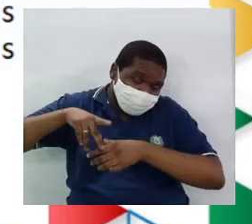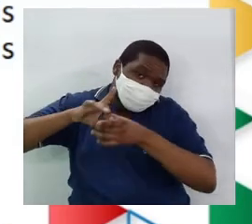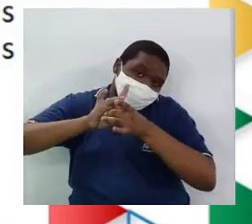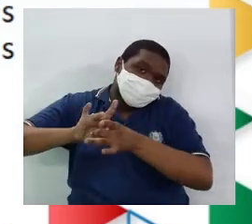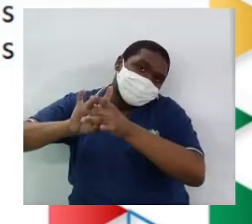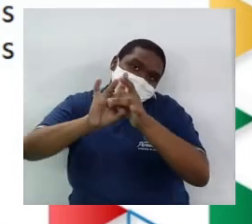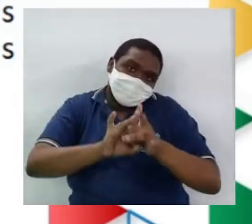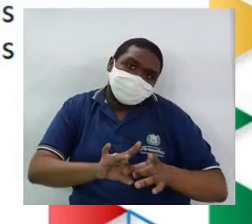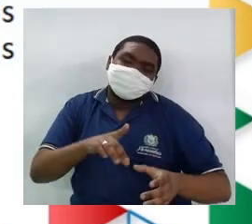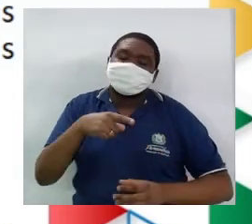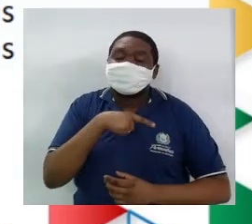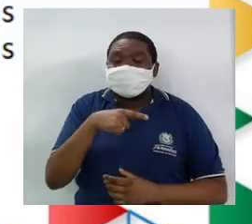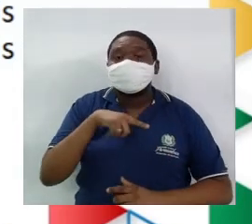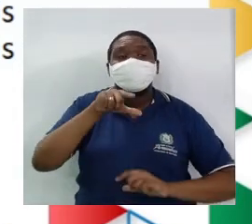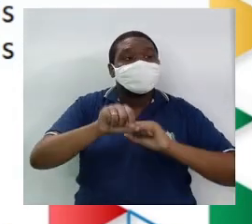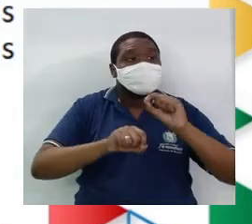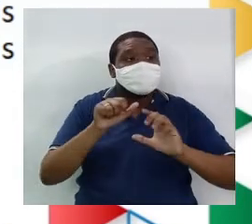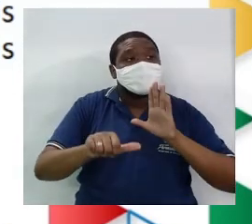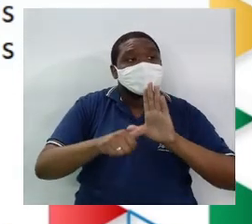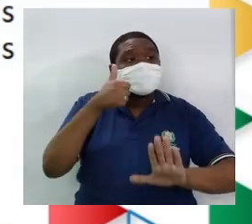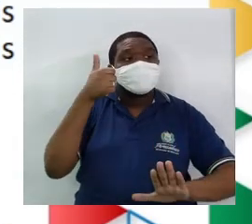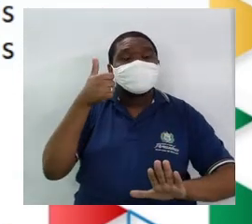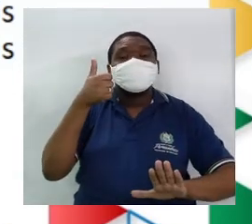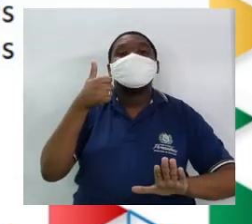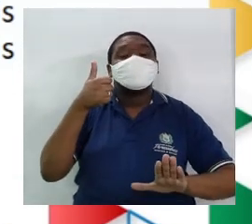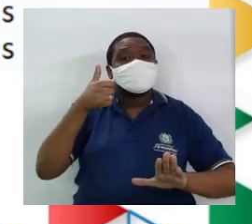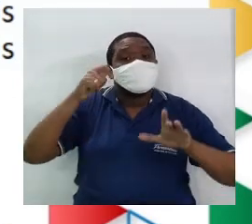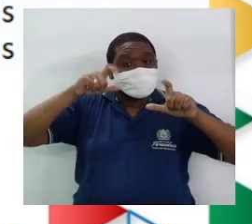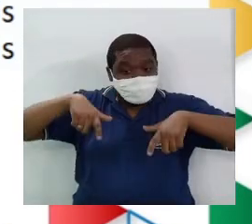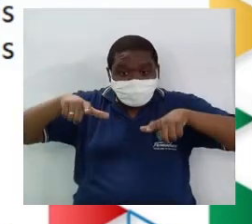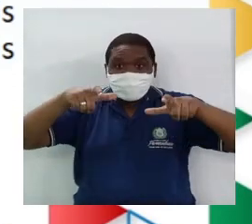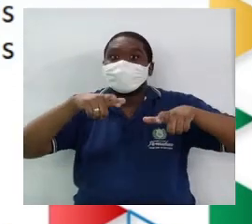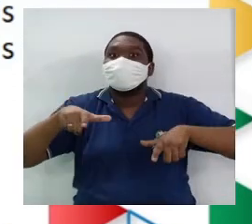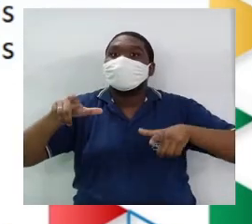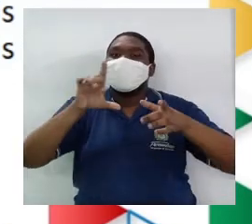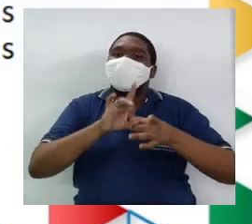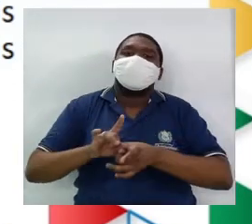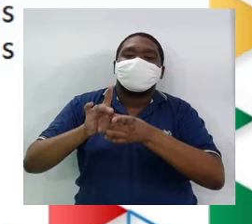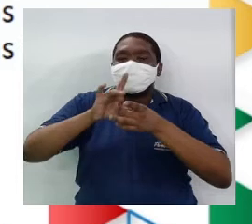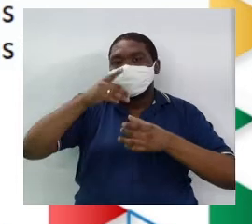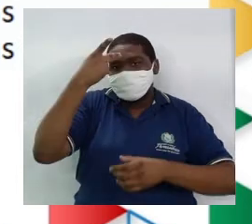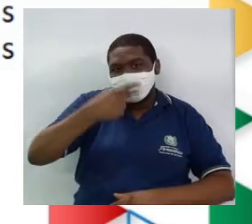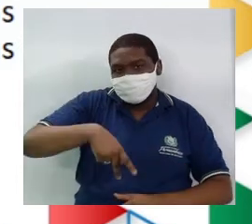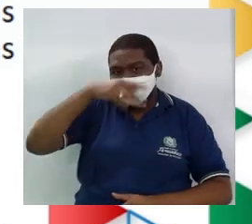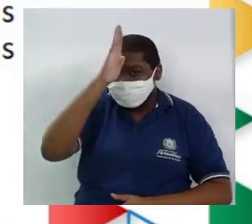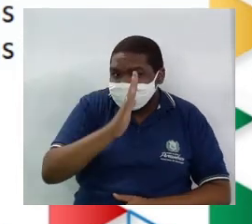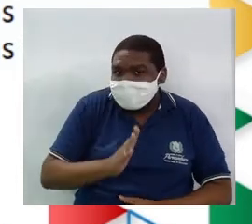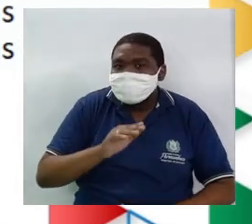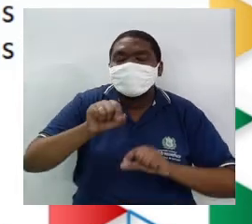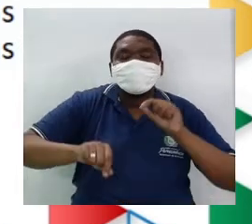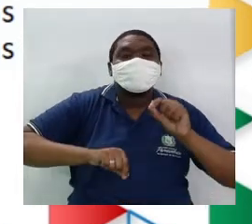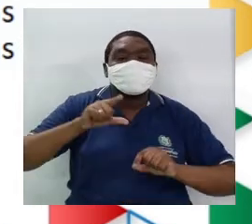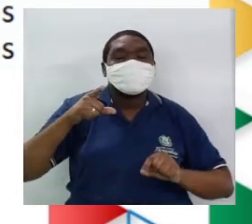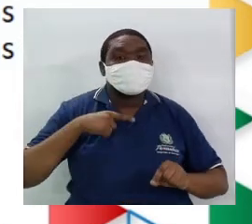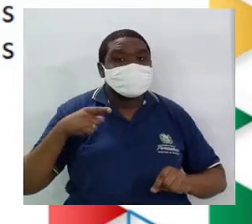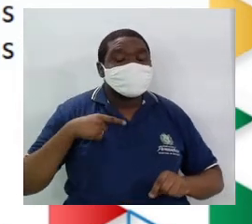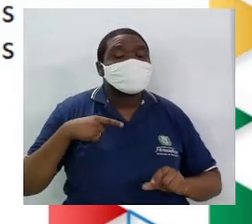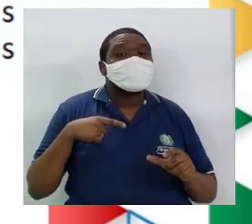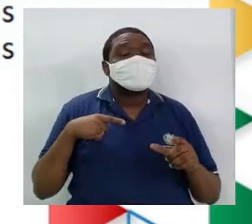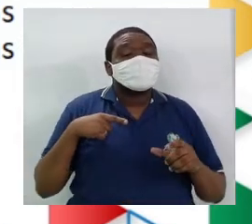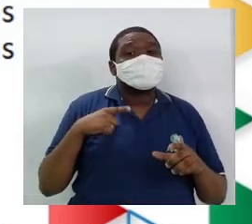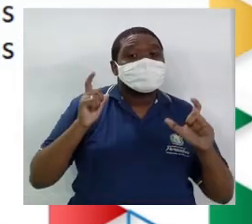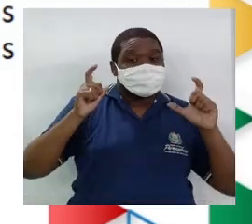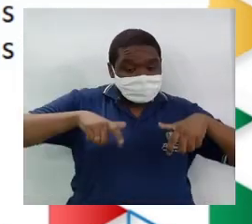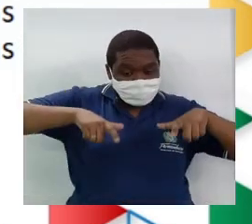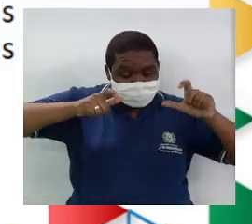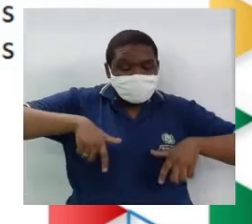atenção. Ela foi a primeira organização não governamental brasileira a associar-se ao